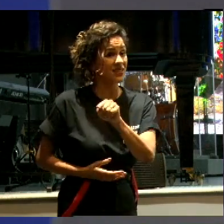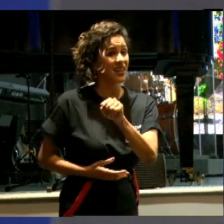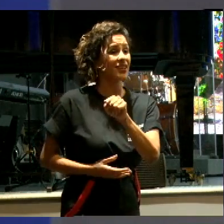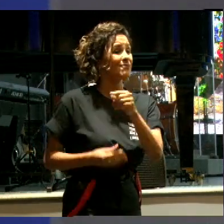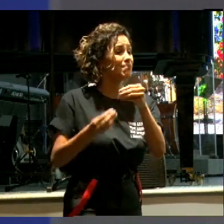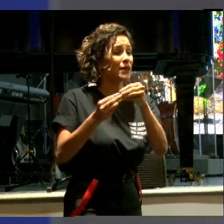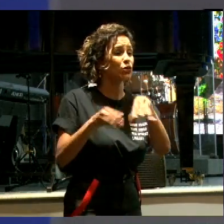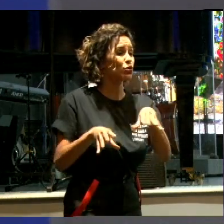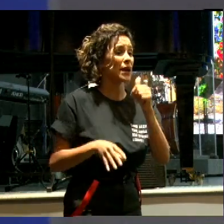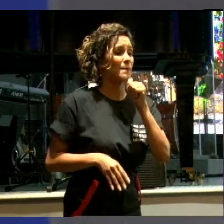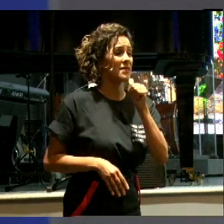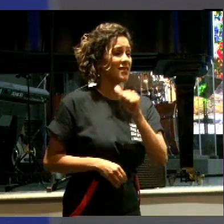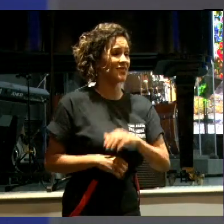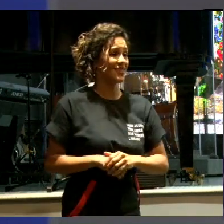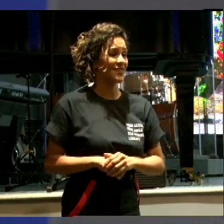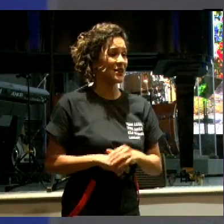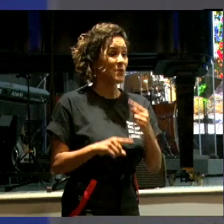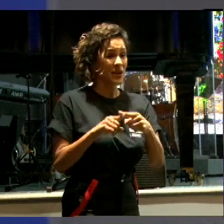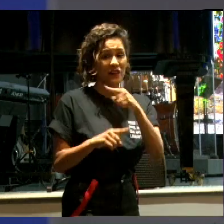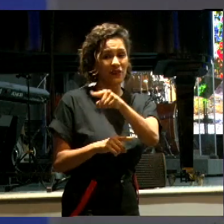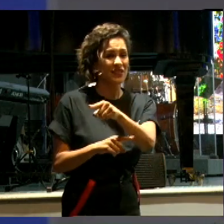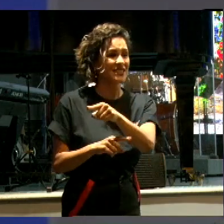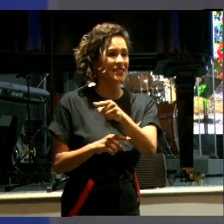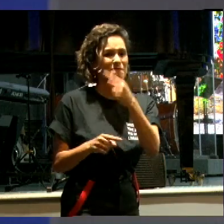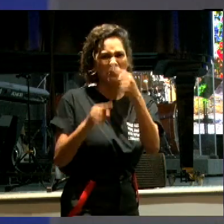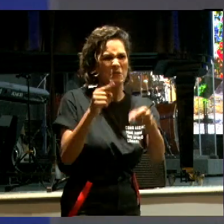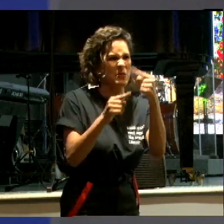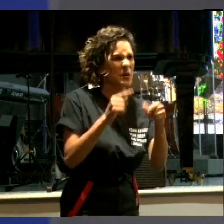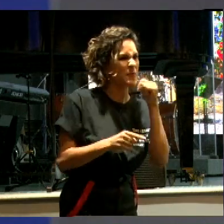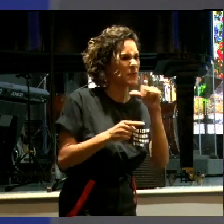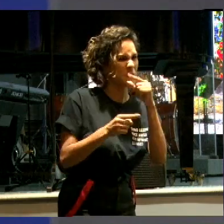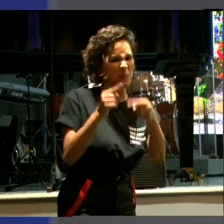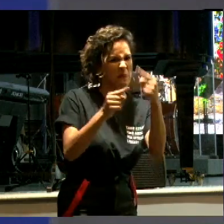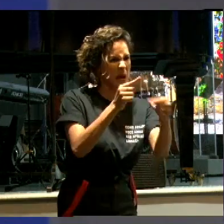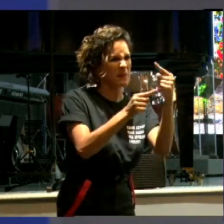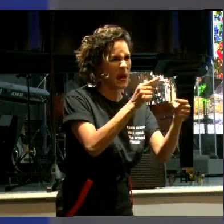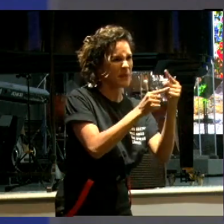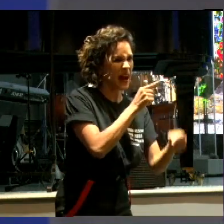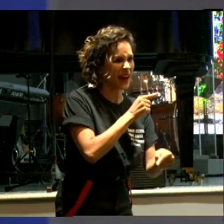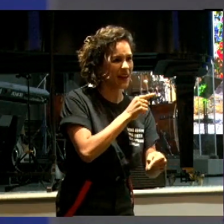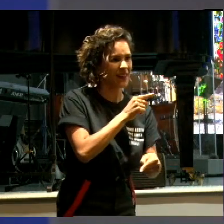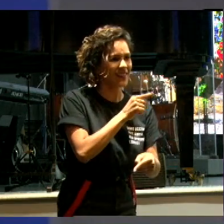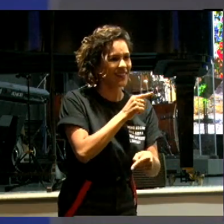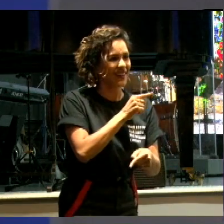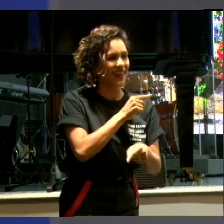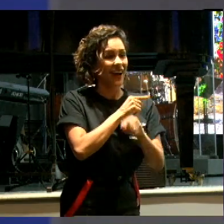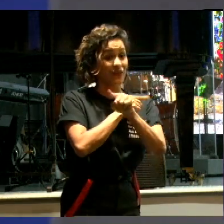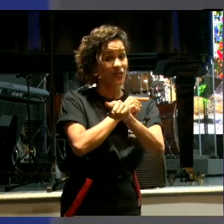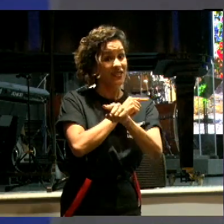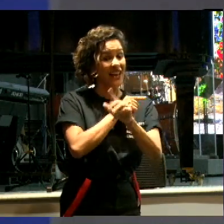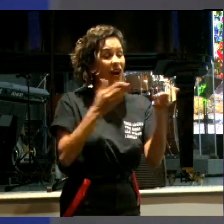menina? Você já parou para pensar? O que você está fazendo?